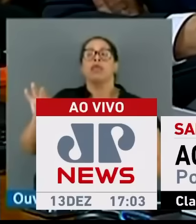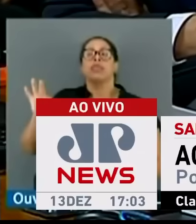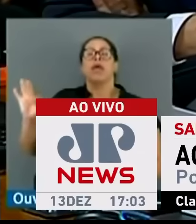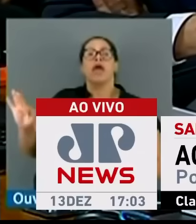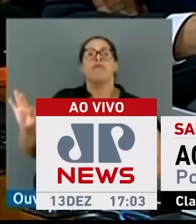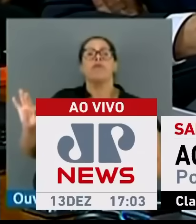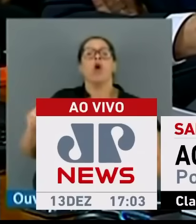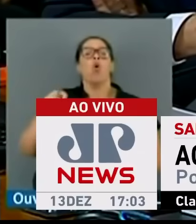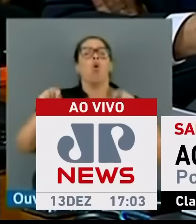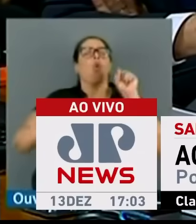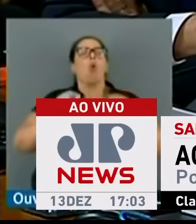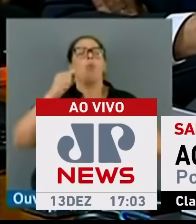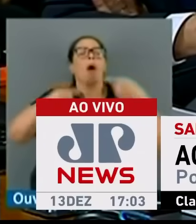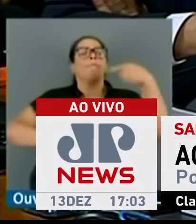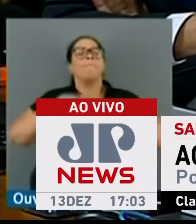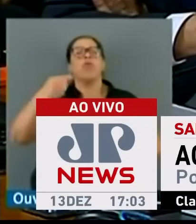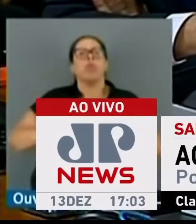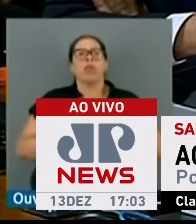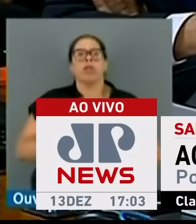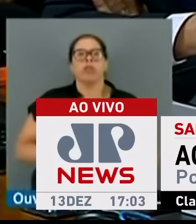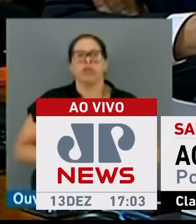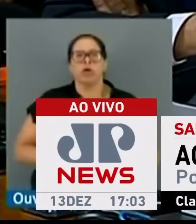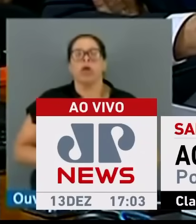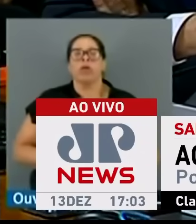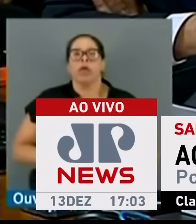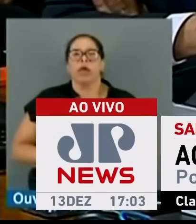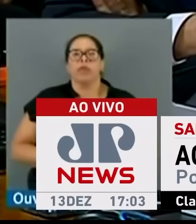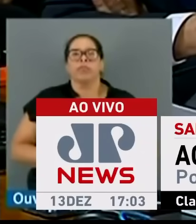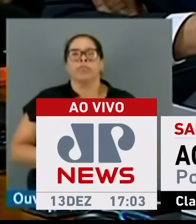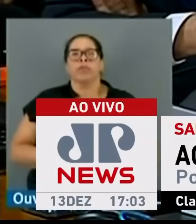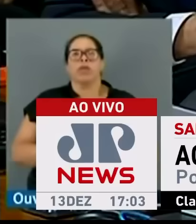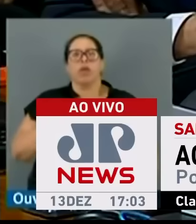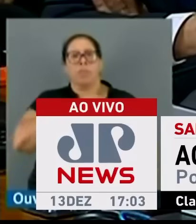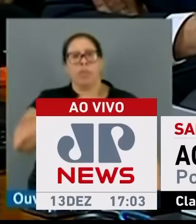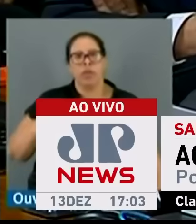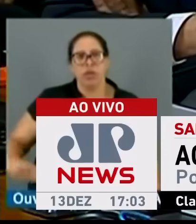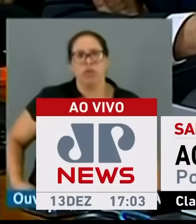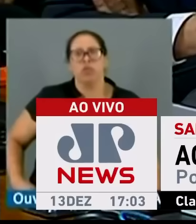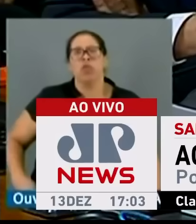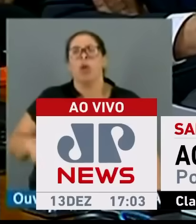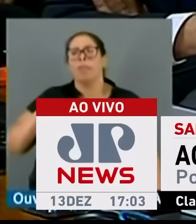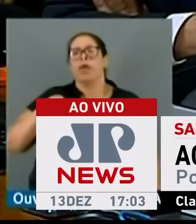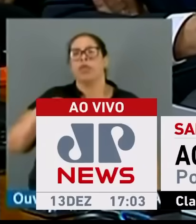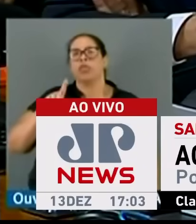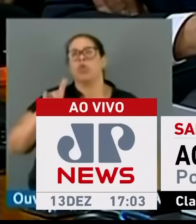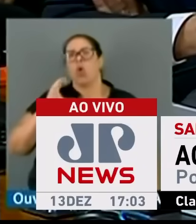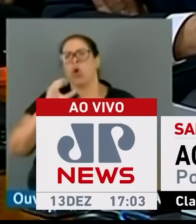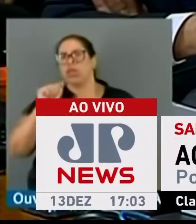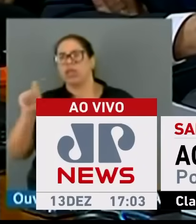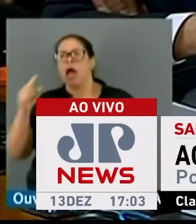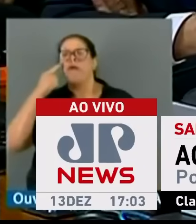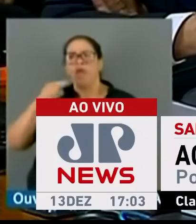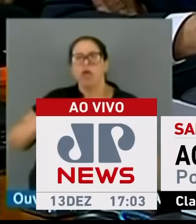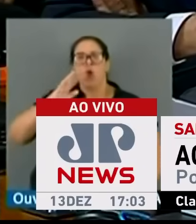tratar a política. Houve essa desconfiança, por exemplo, com o ministro André Mendonça. E na prática todos estão vendo que